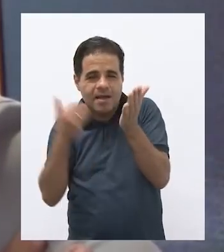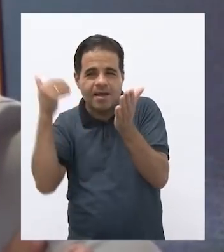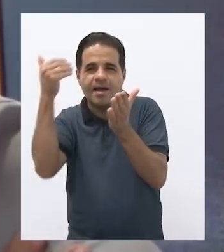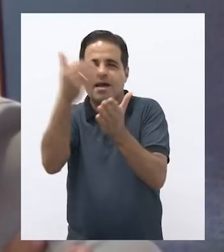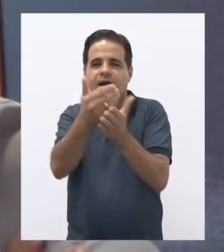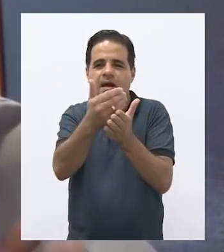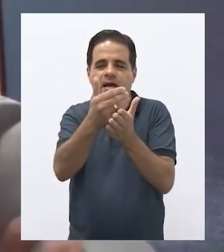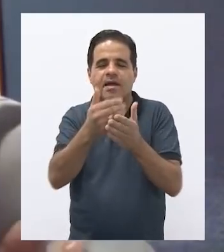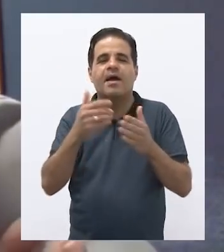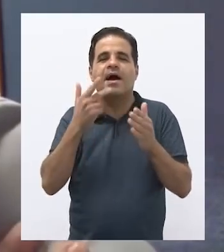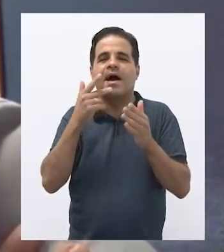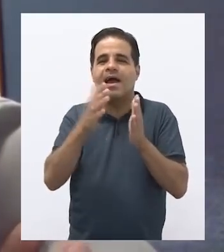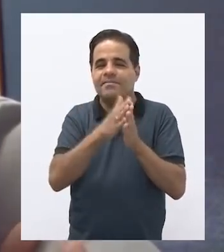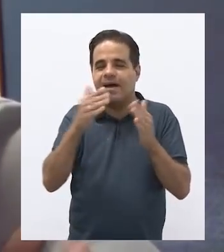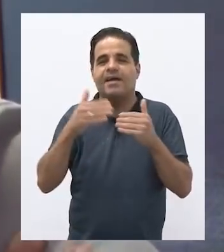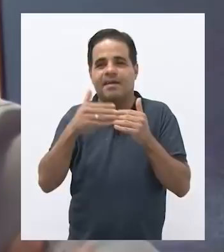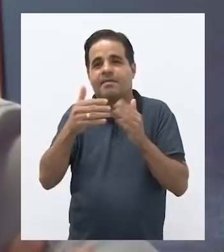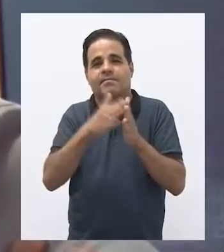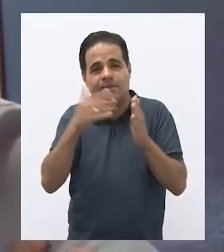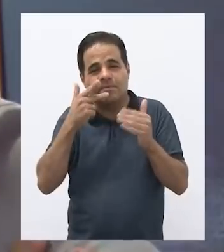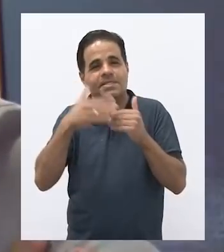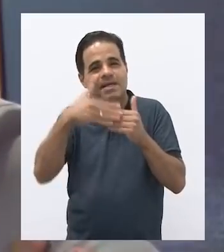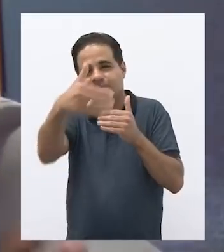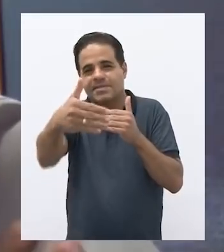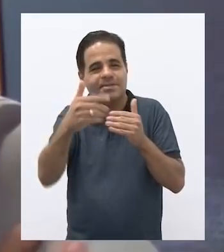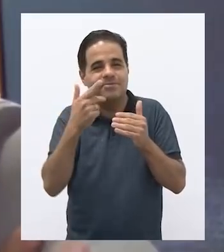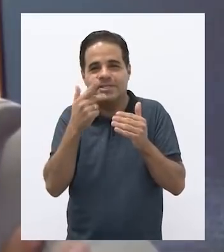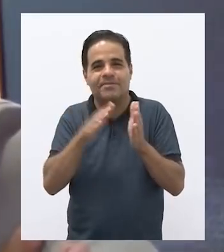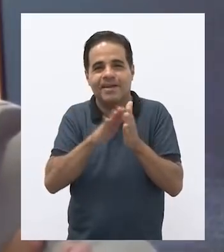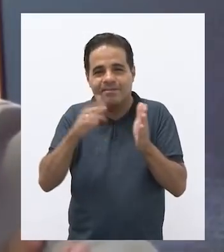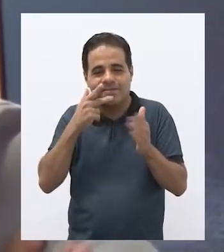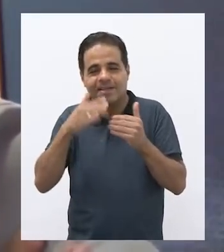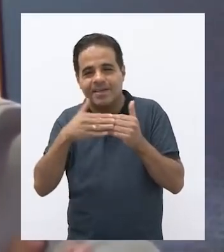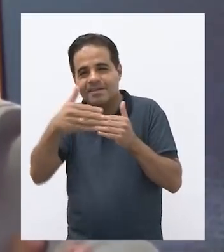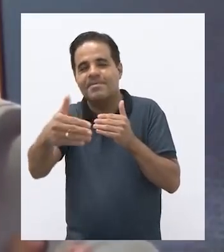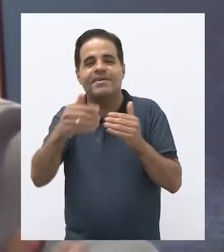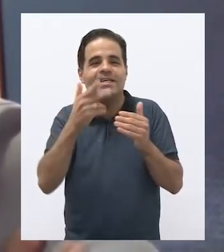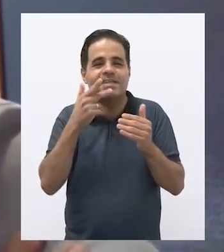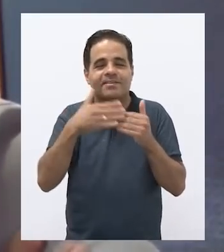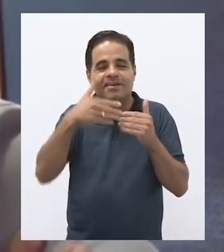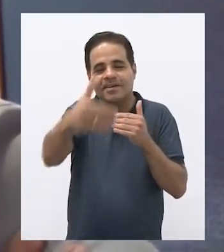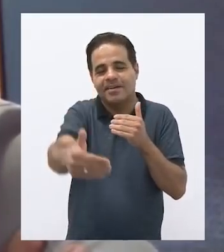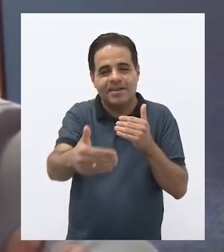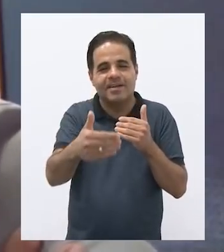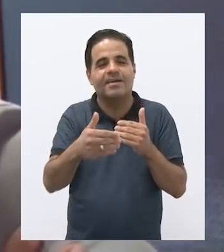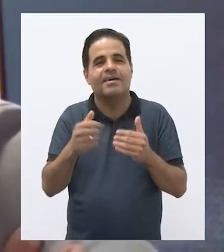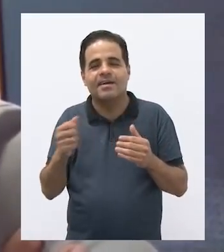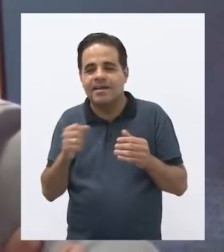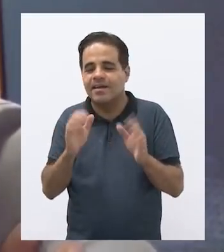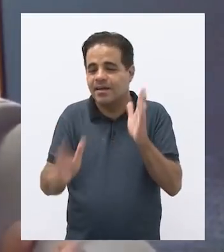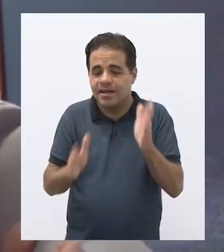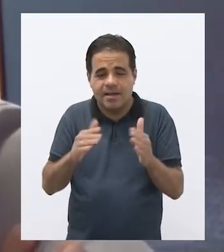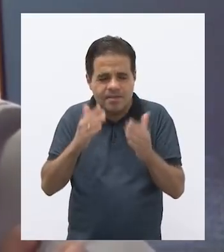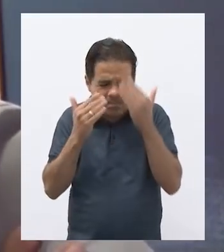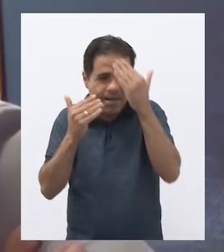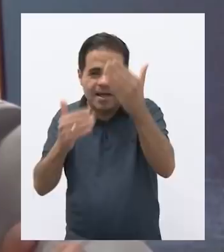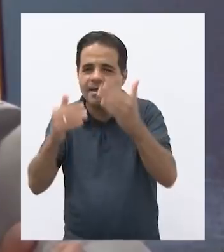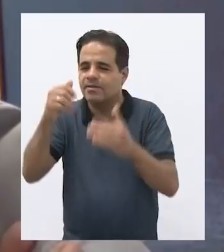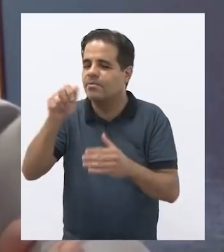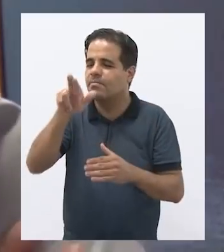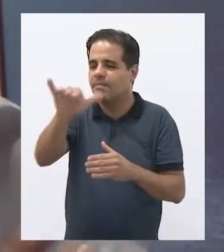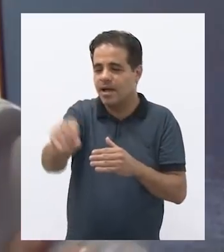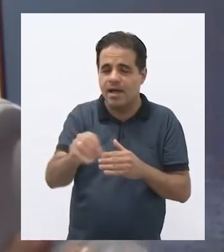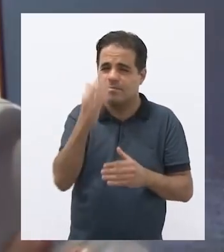E acho que a tecnologia, eu disse há pouco, eu insisto, ela só funciona quando ela nos humaniza mais do que nos robotiza. Obrigado, Marcos. Um